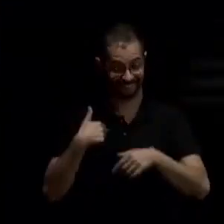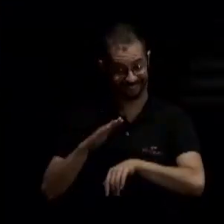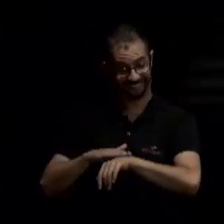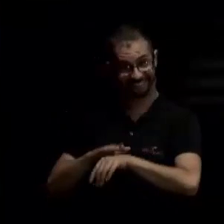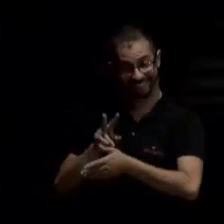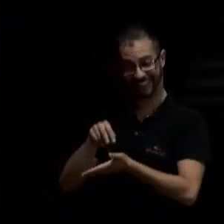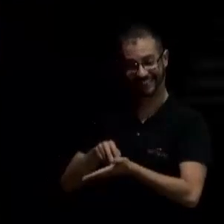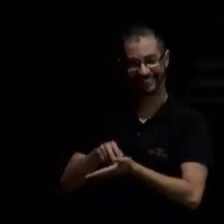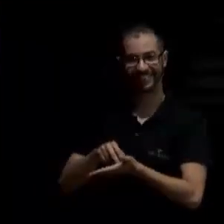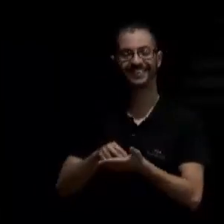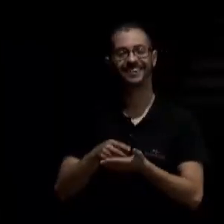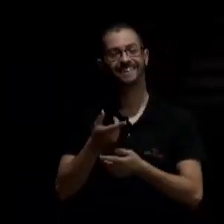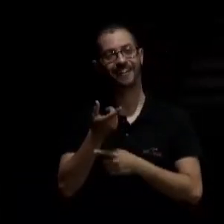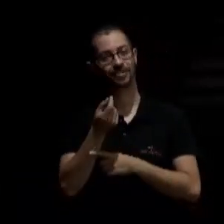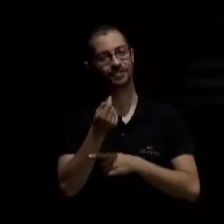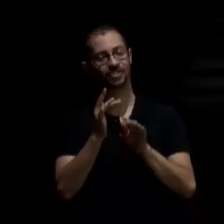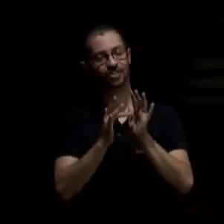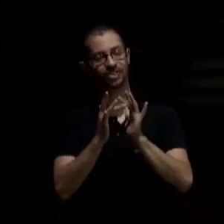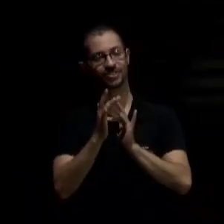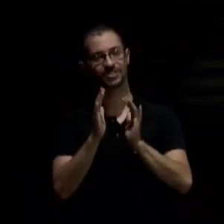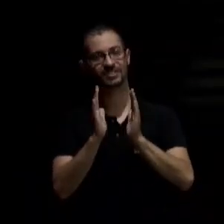Verso 20. Ele está orando.